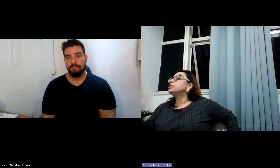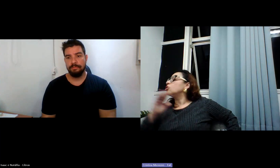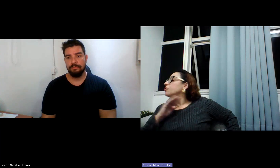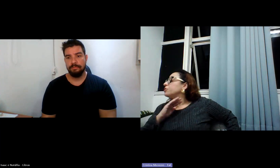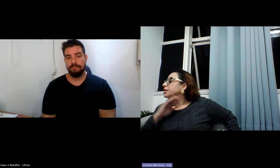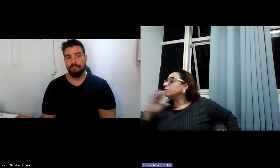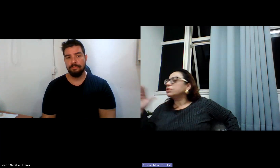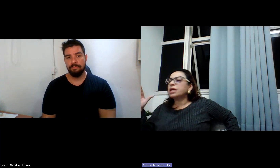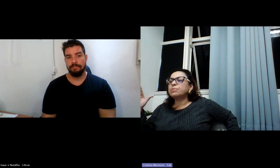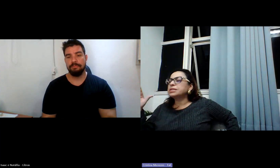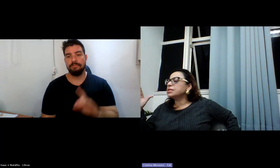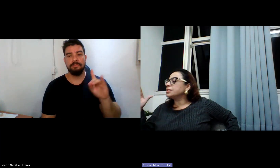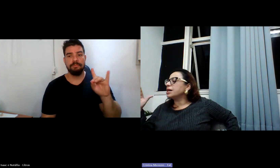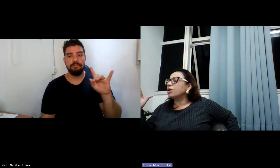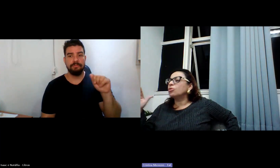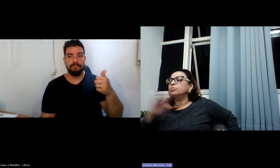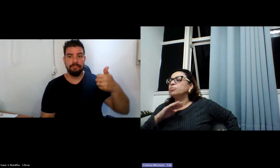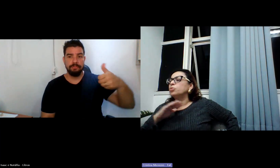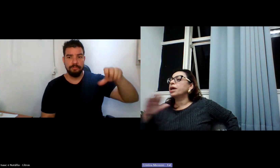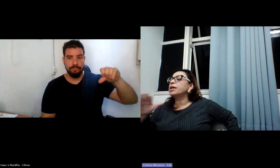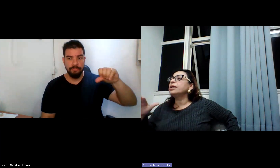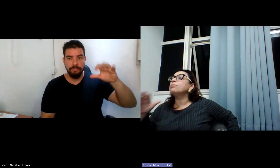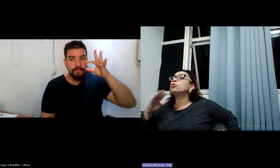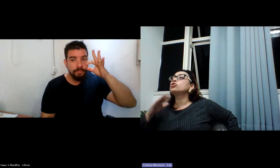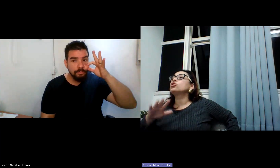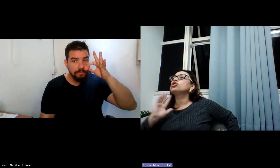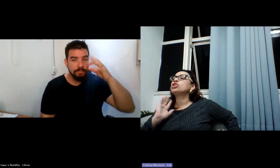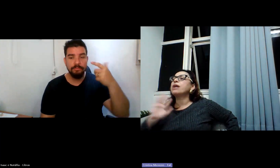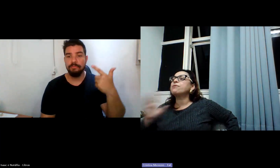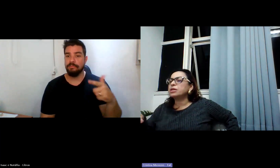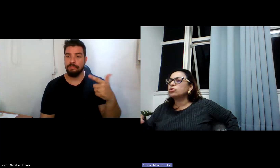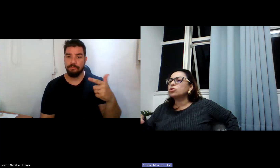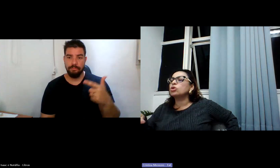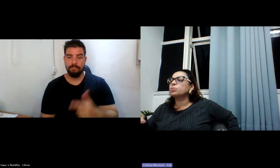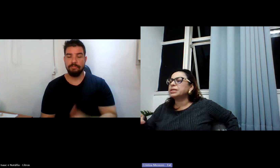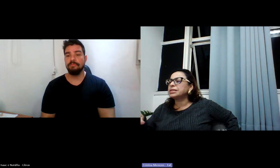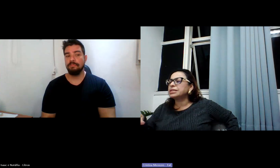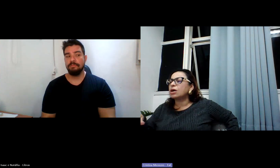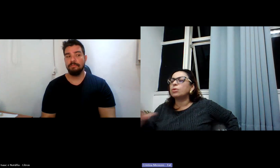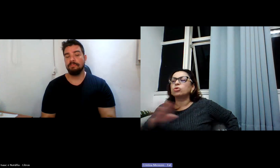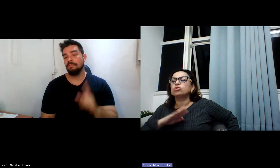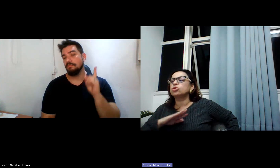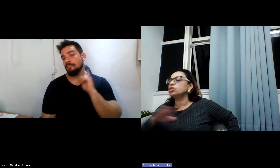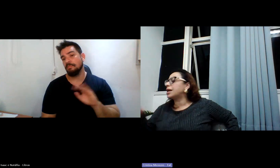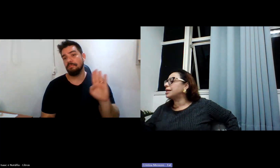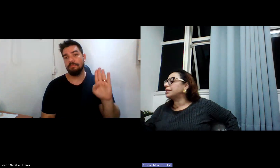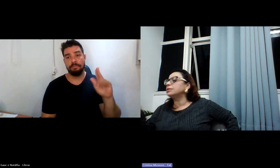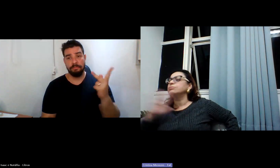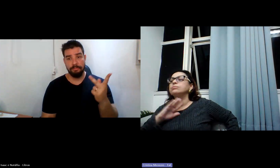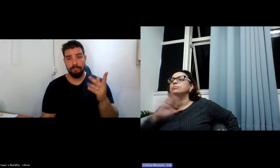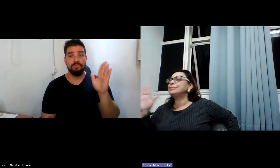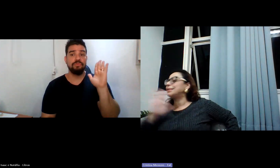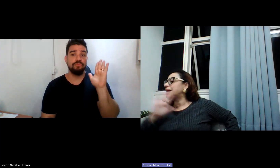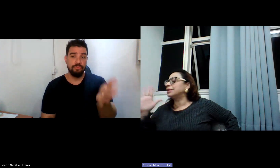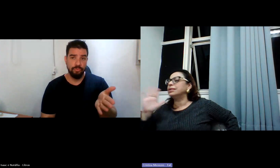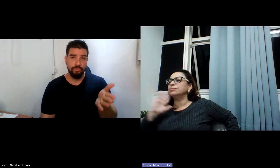No dia 19 não tem presencial, porque aí Belo Horizonte já fez o encontro presencial. Belo Horizonte